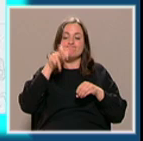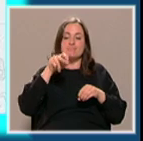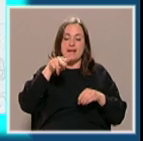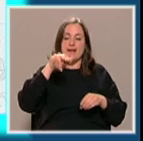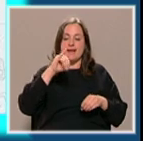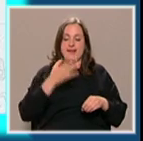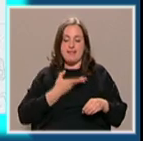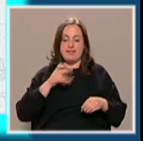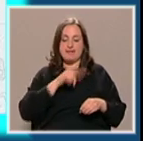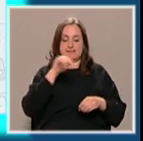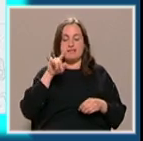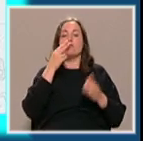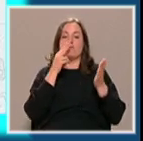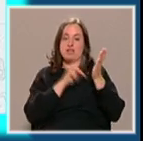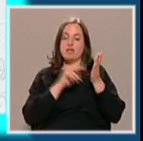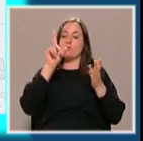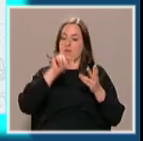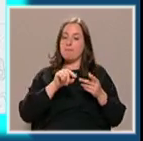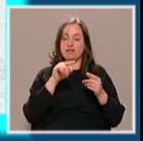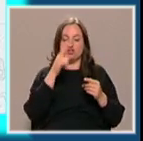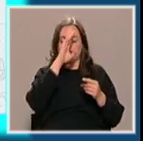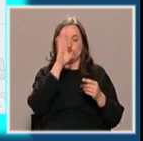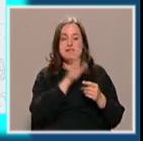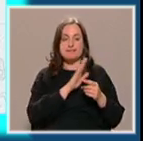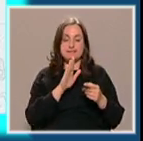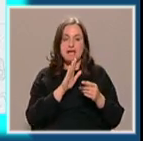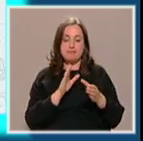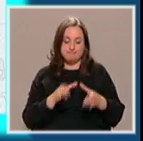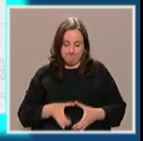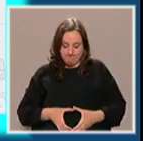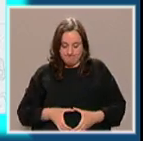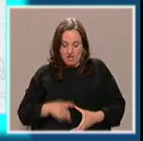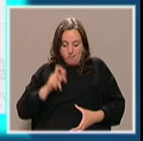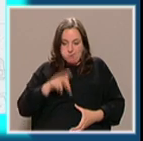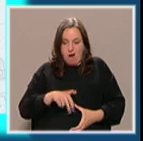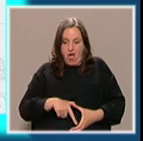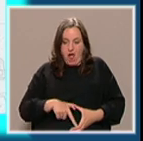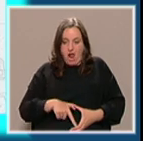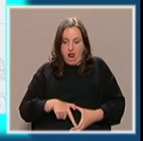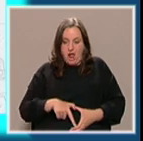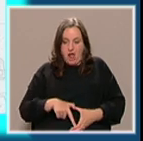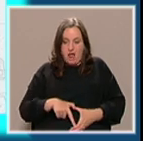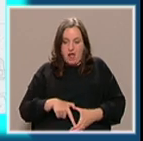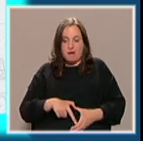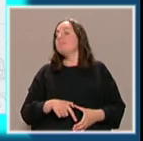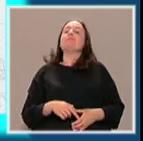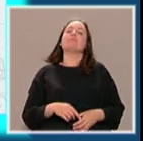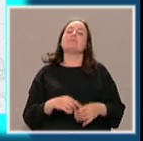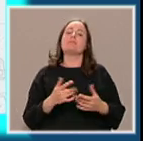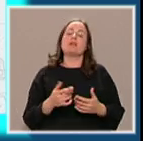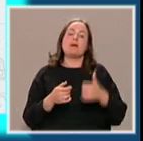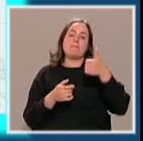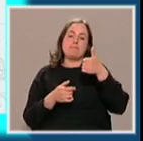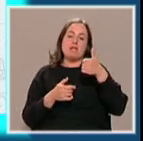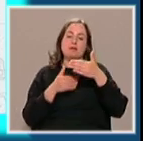nidação. Também é verdadeira e sabemos que decorre na parede do útero. Após o processo